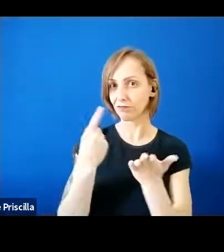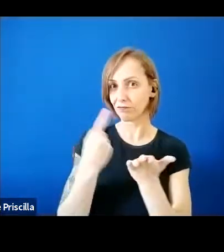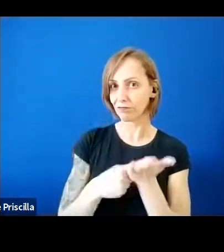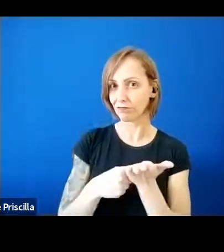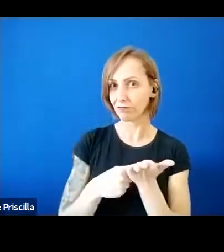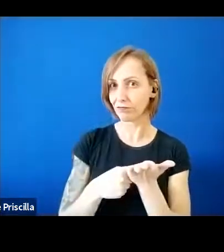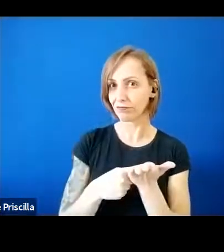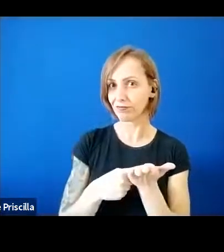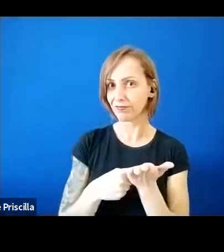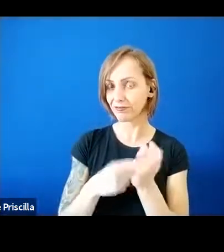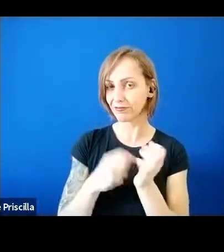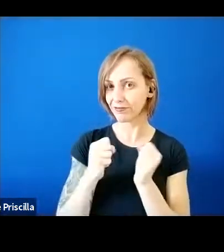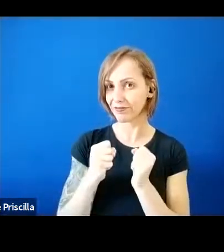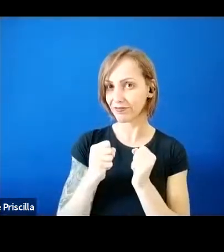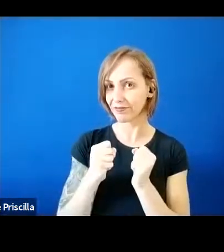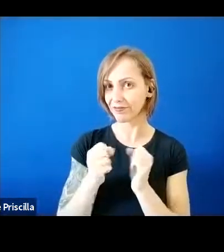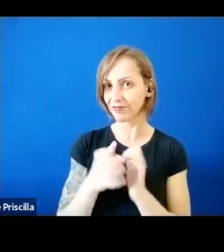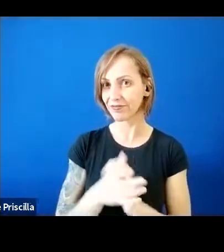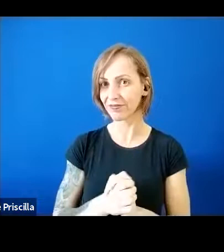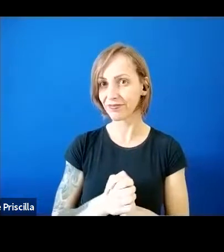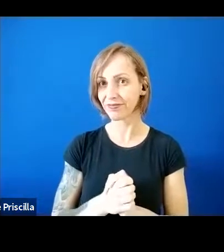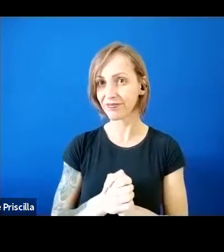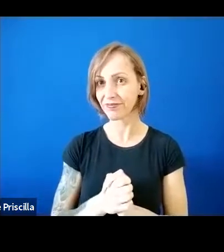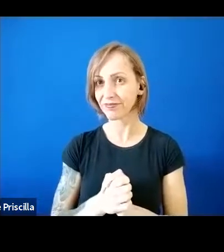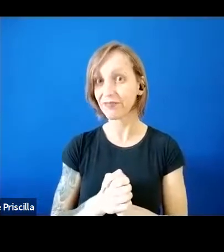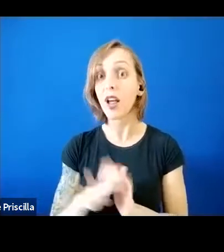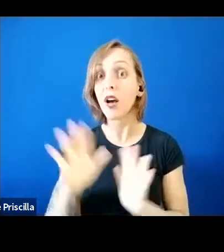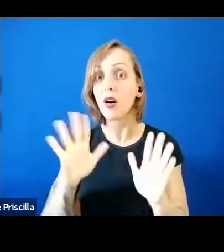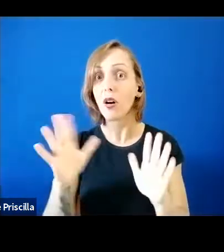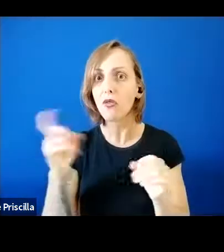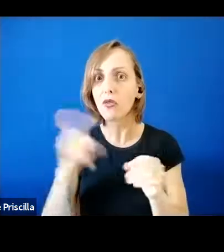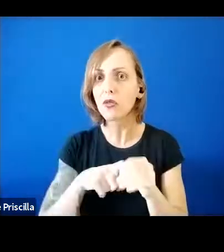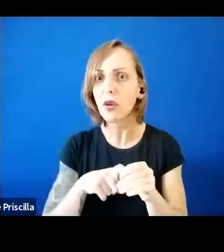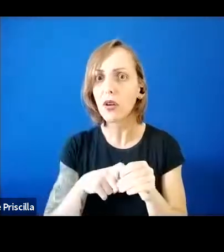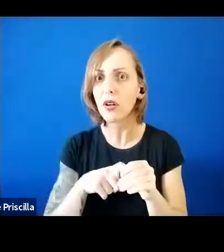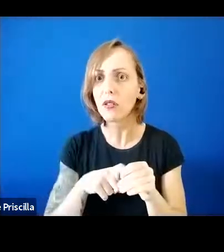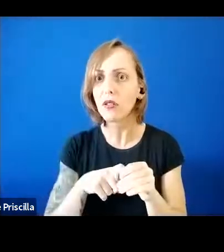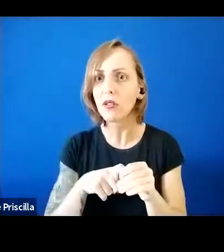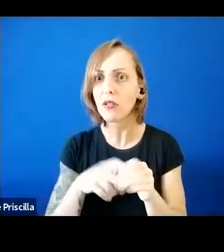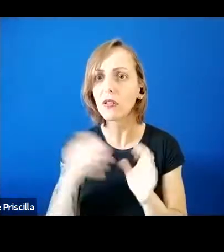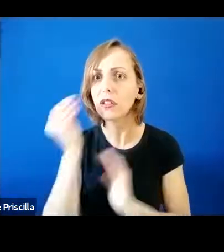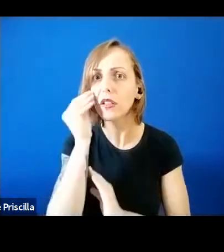Pode ser. Oh, agora deu. Agora deu. Tenta de novo.